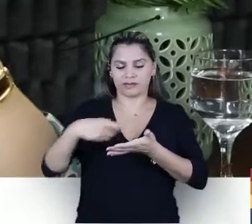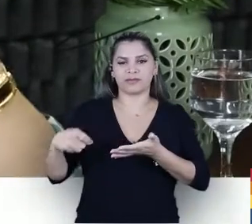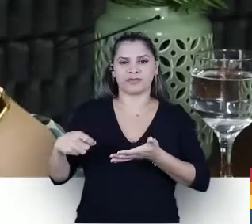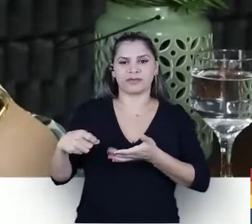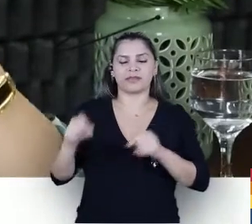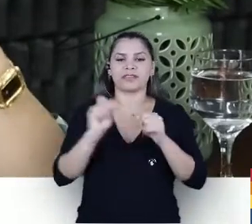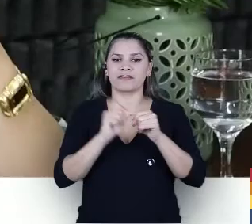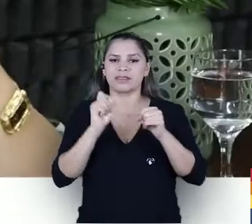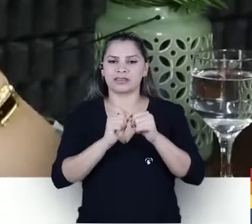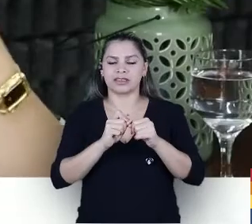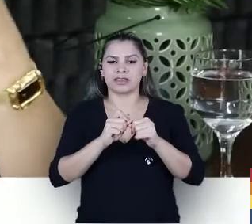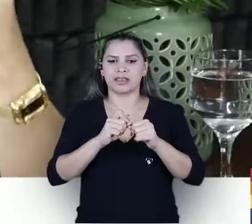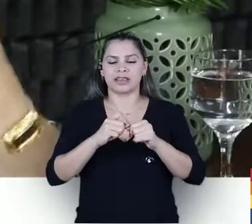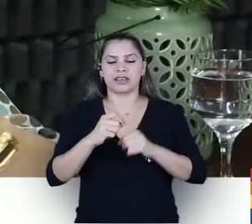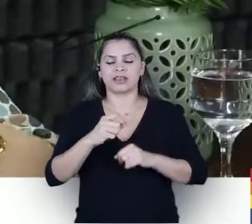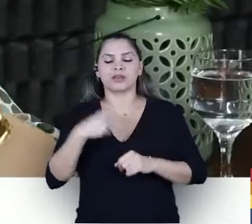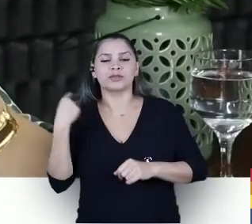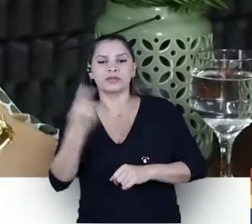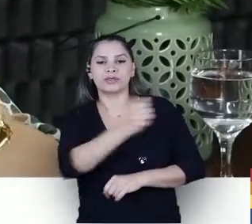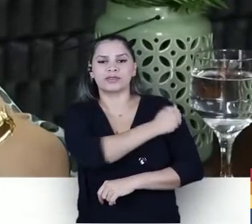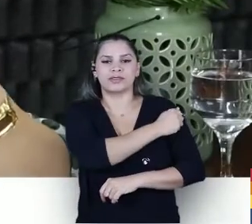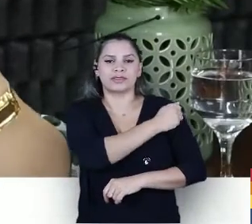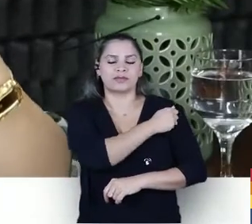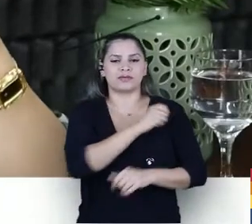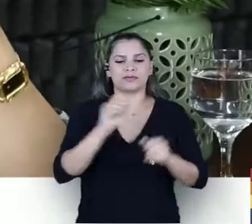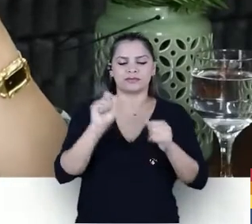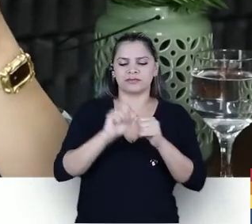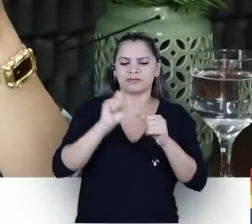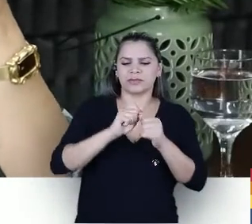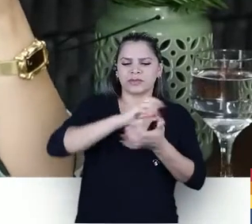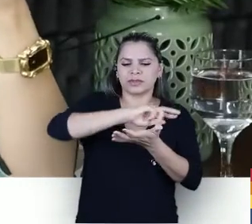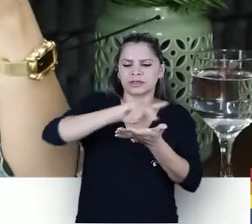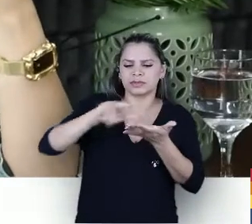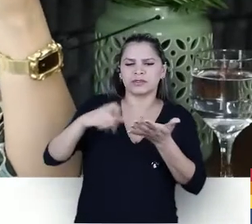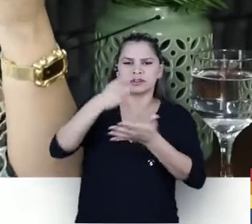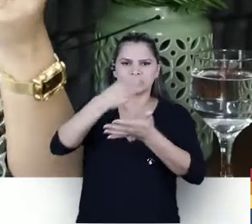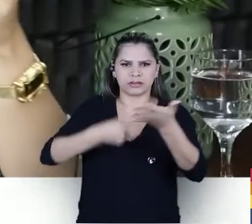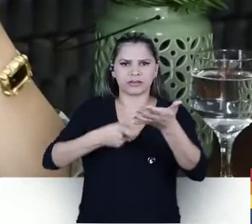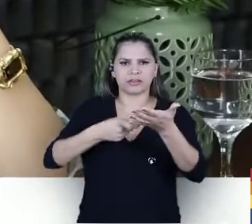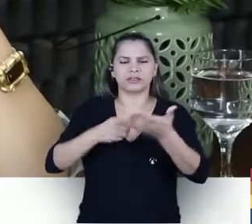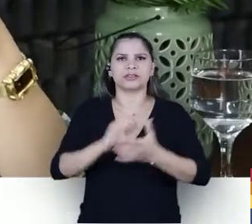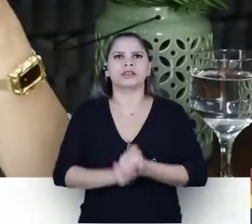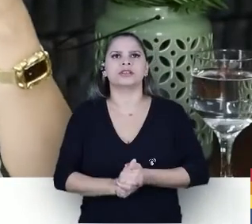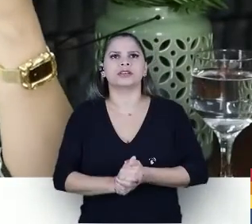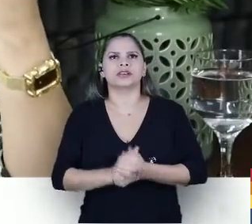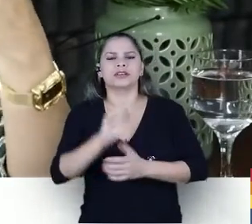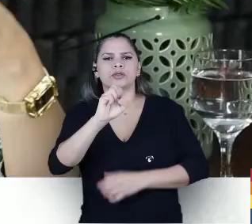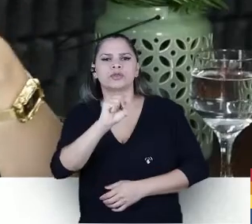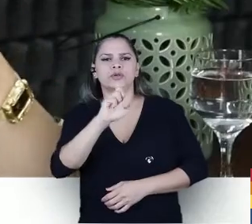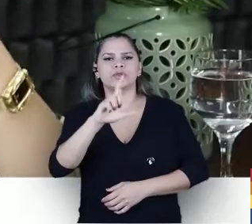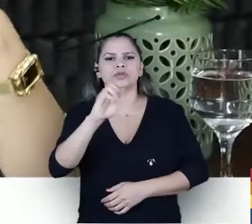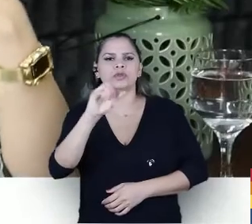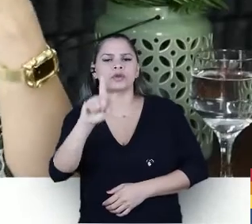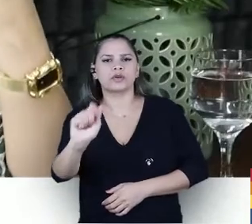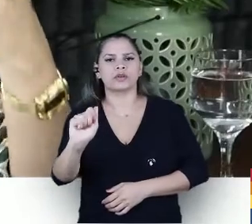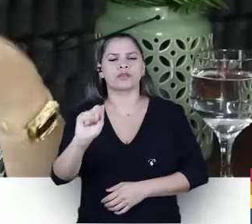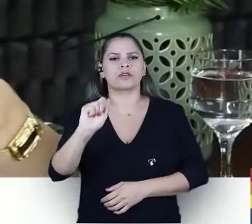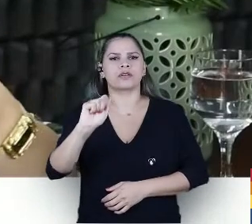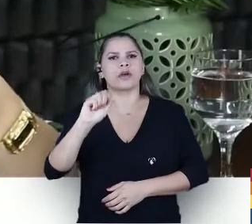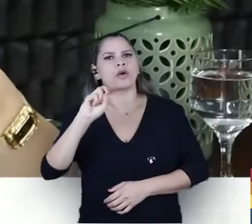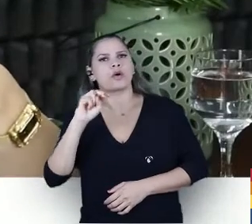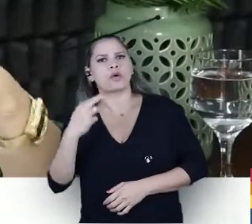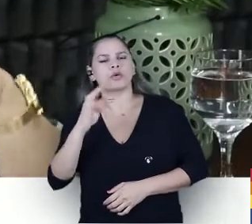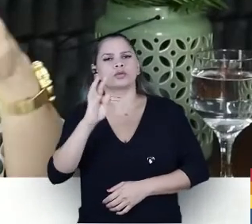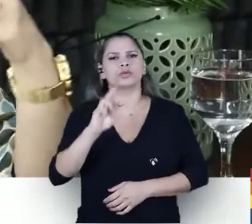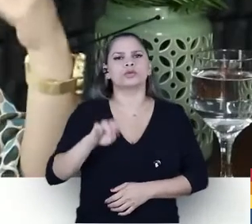que eles têm essa escrita afetada aí pelas tecnologias, então nós também temos que fazer com que esse aluno produza textos de diferentes